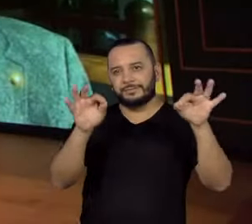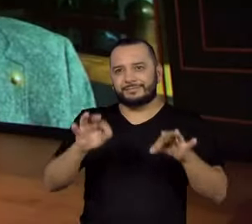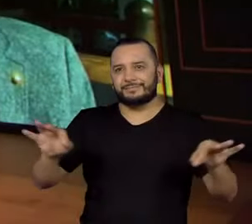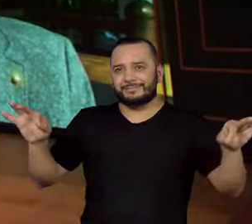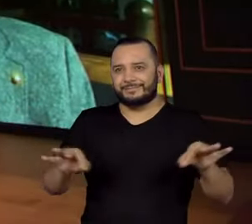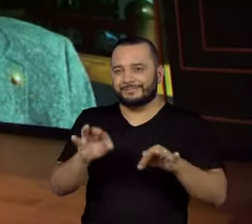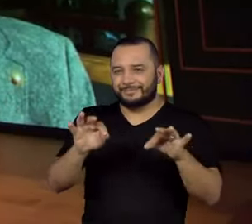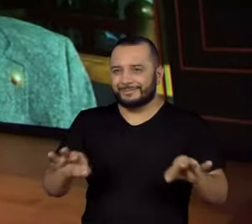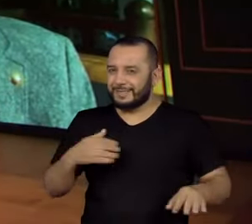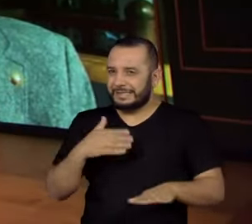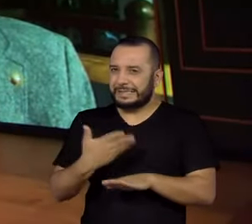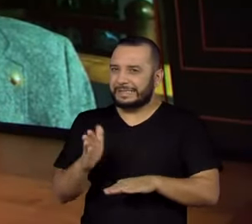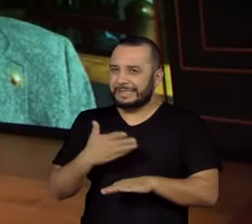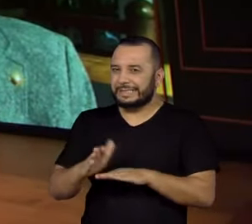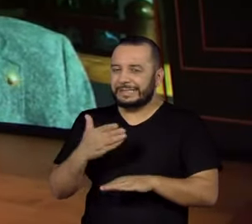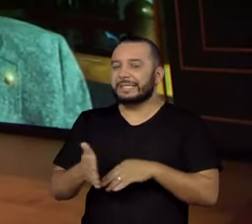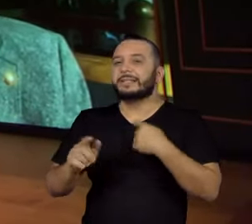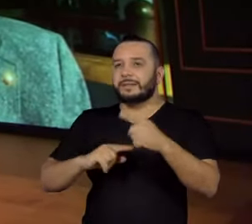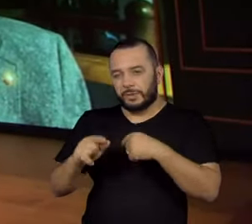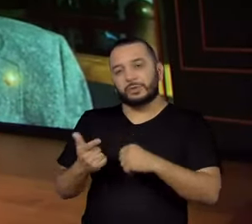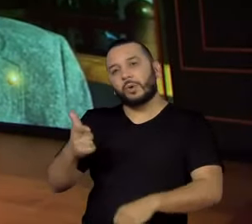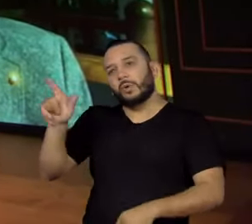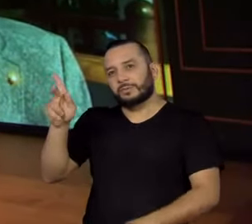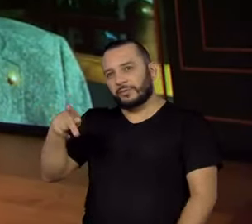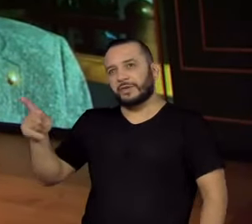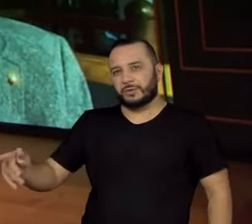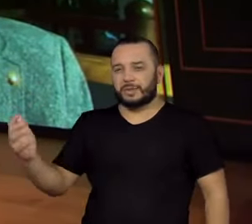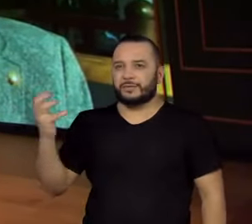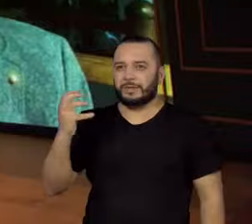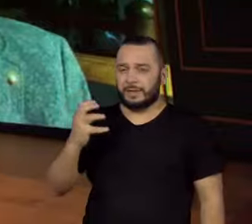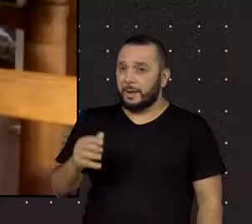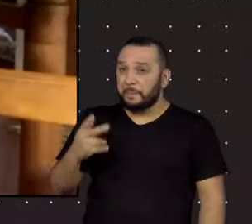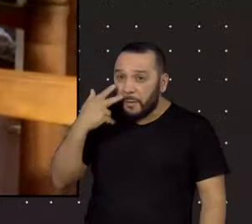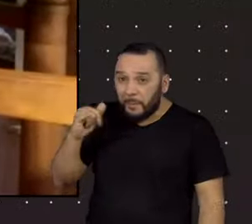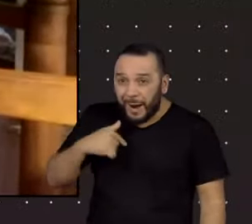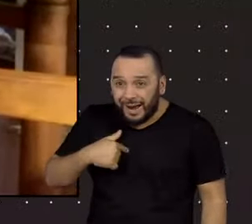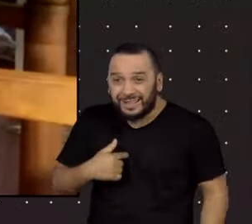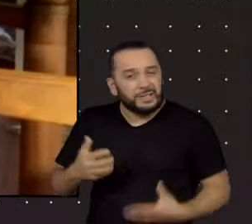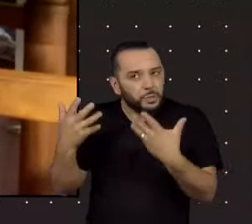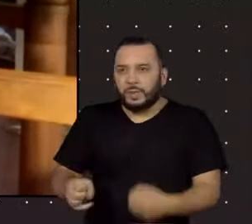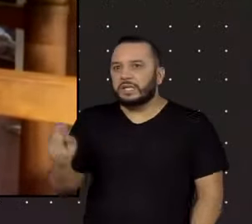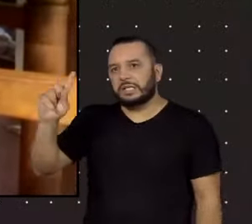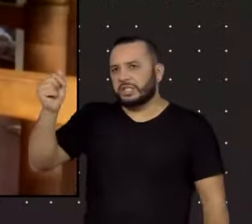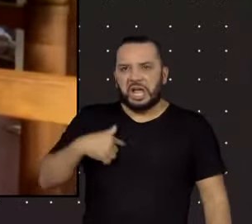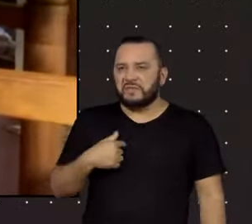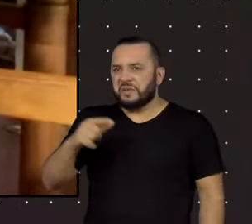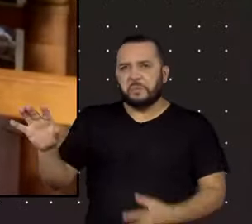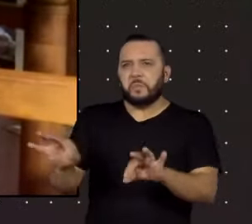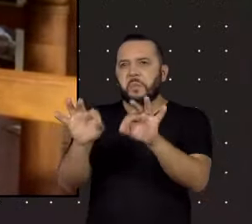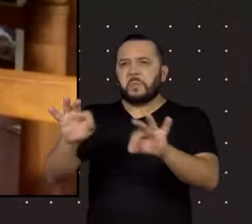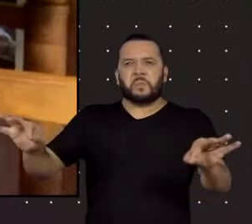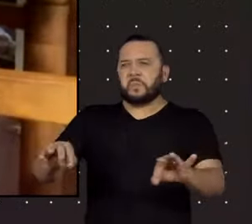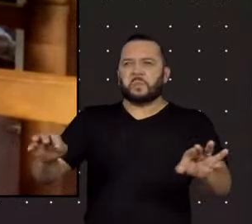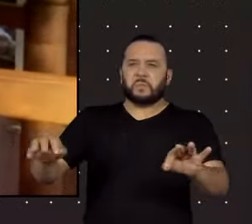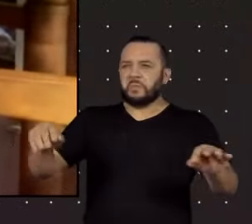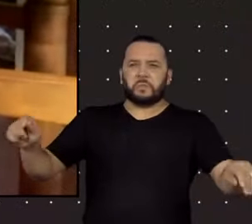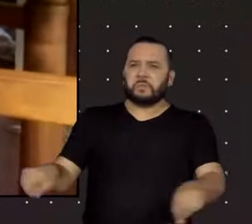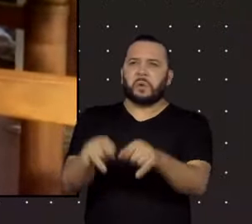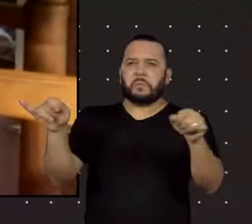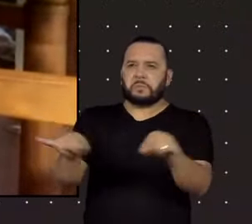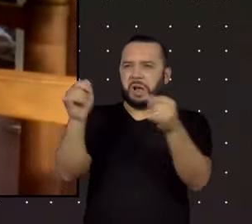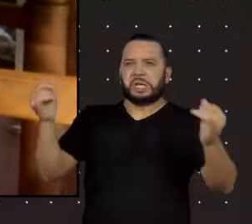depois e optar pela... Só que meu pai não queria, né? Ele quase morreu de infarto quando disse que ele queria ser músico. Porque ele trabalhava